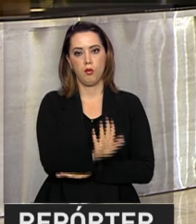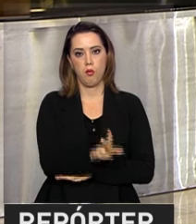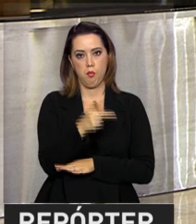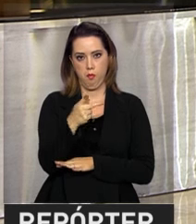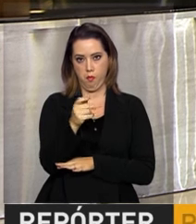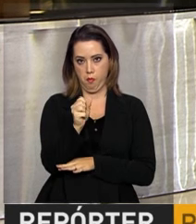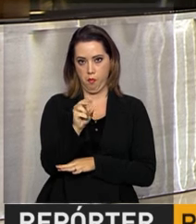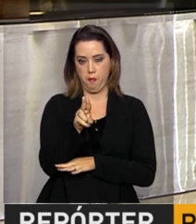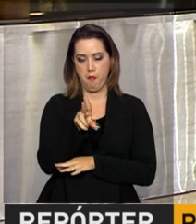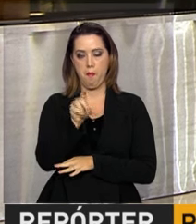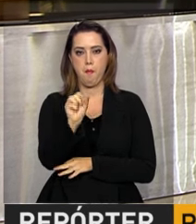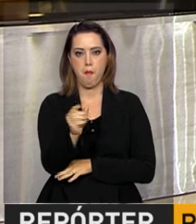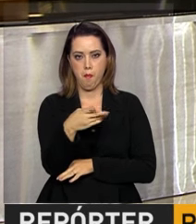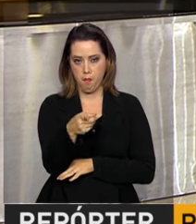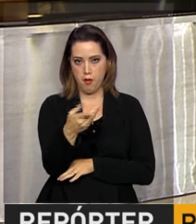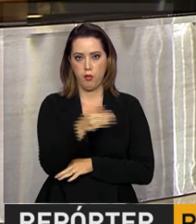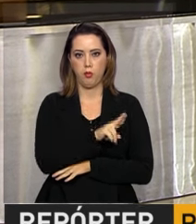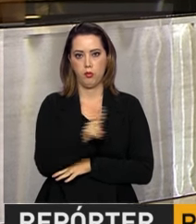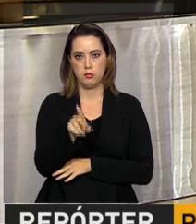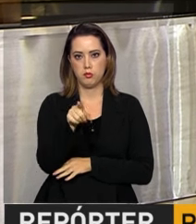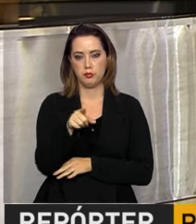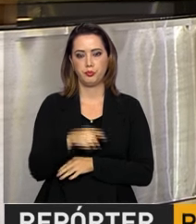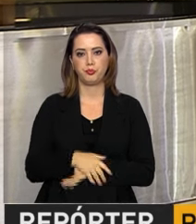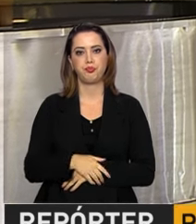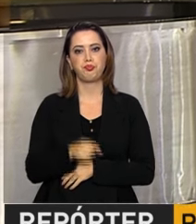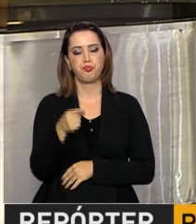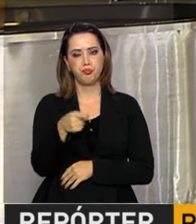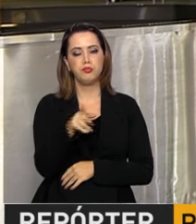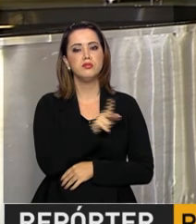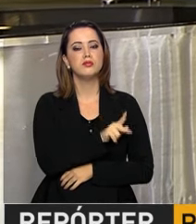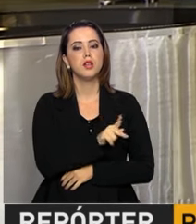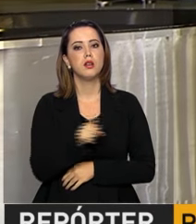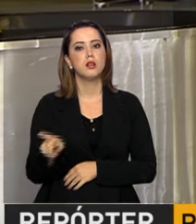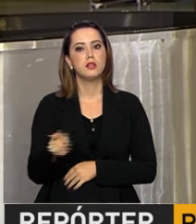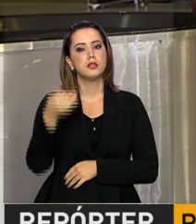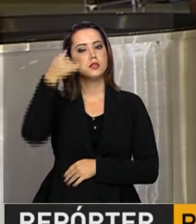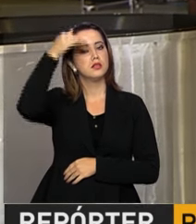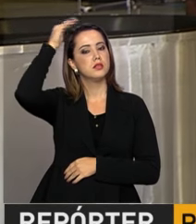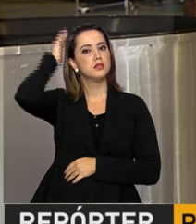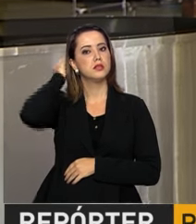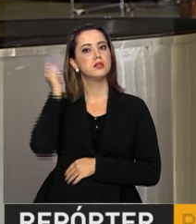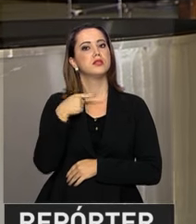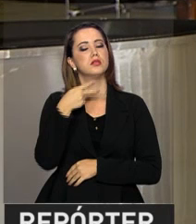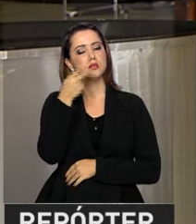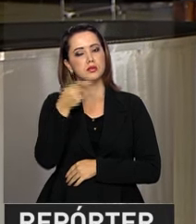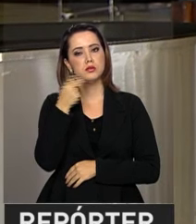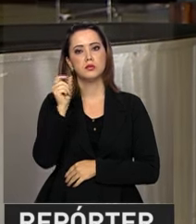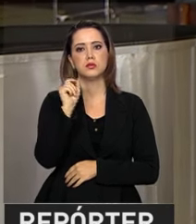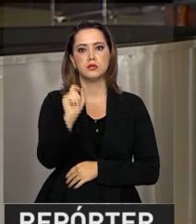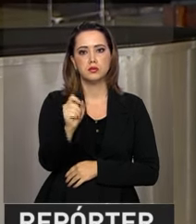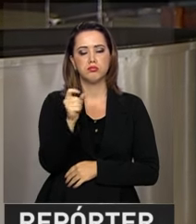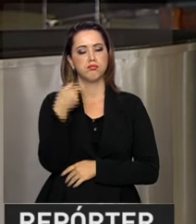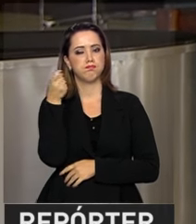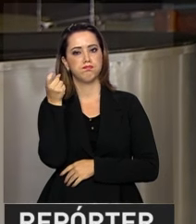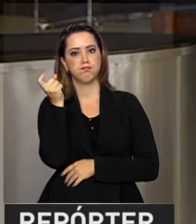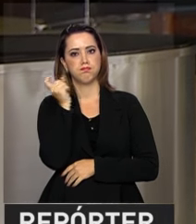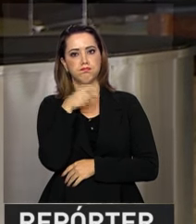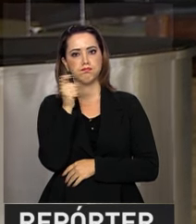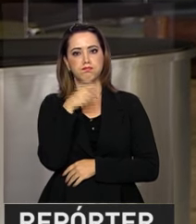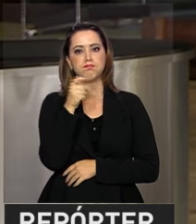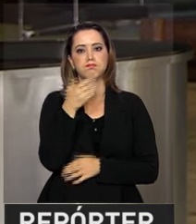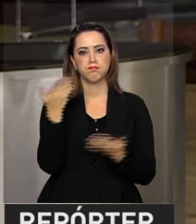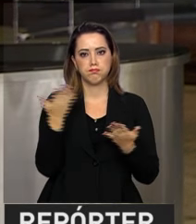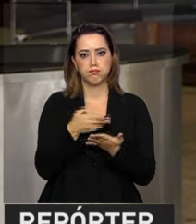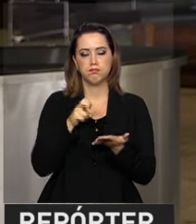que nos assistem na TV NBR. O presidente em exercício Michel Temer fez essa consideração em pronunciamento no meio da